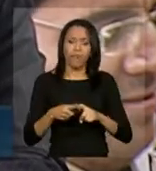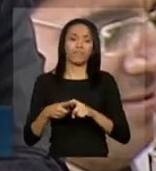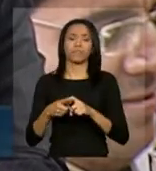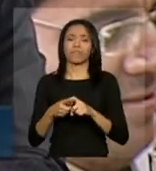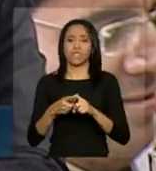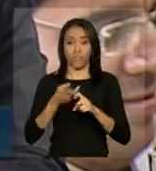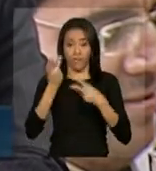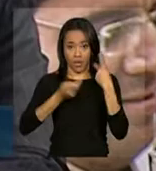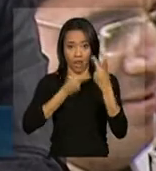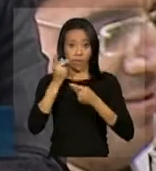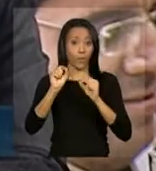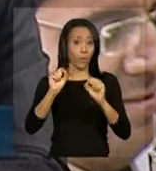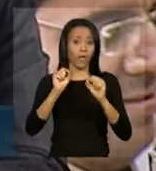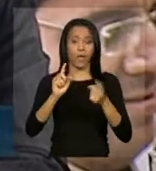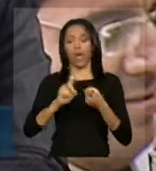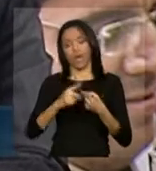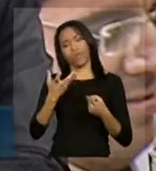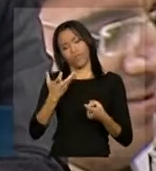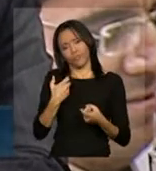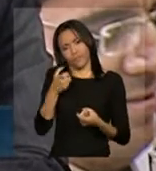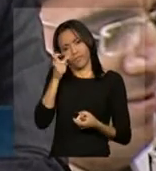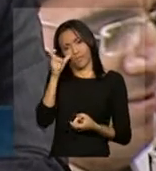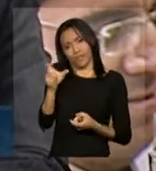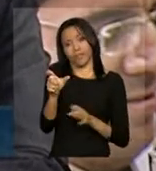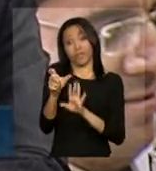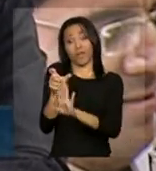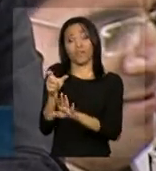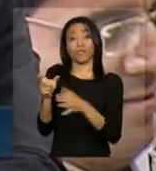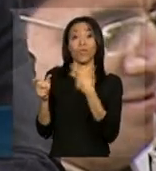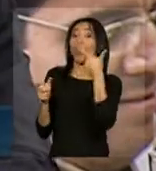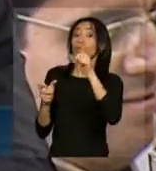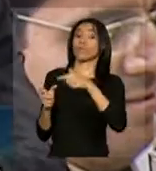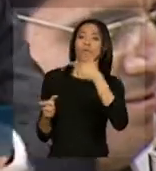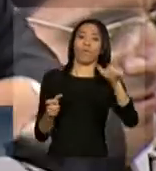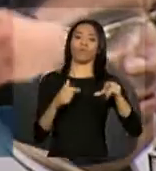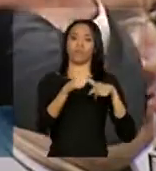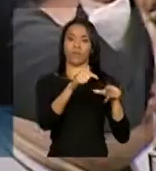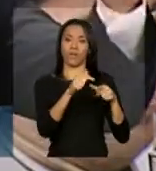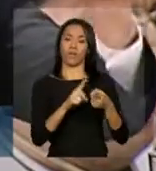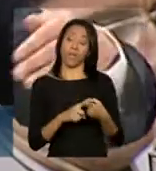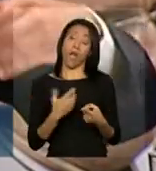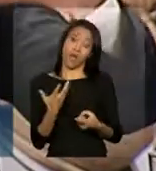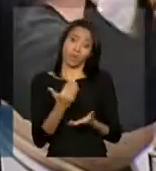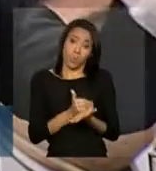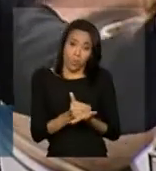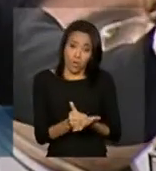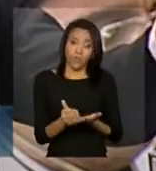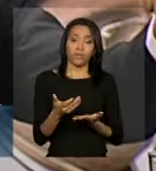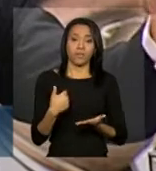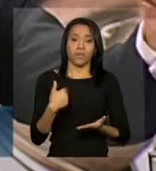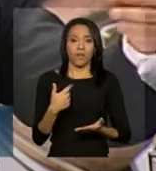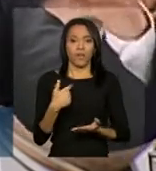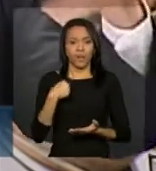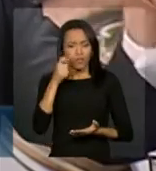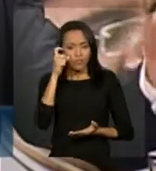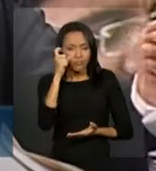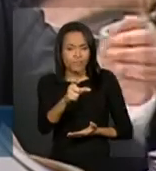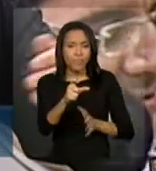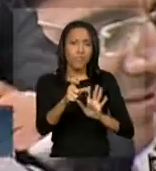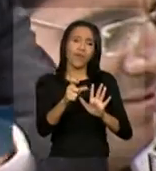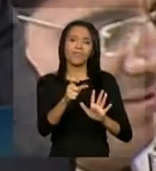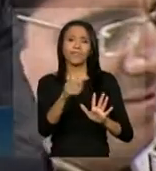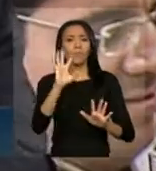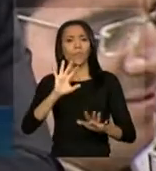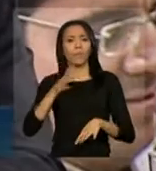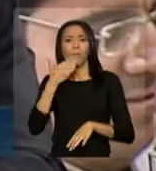relataram foi o seguinte Ah eu tinha interesse mas consegui um outro trabalho eh eu tinha interesse inicialmente eh fui trabalhar em outra área